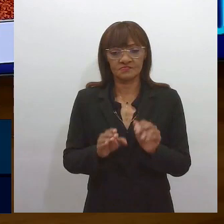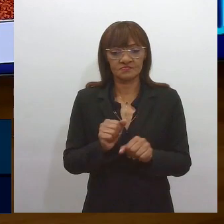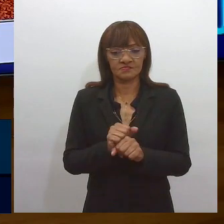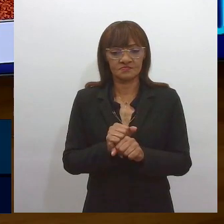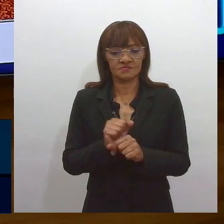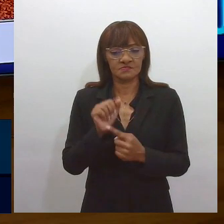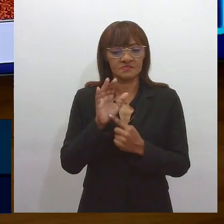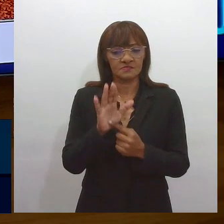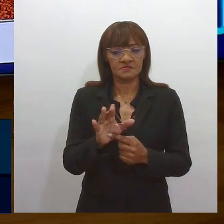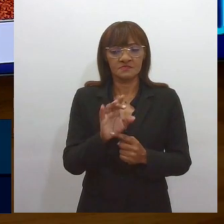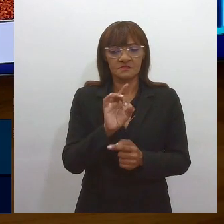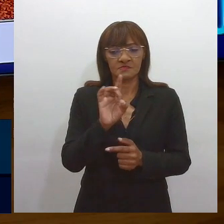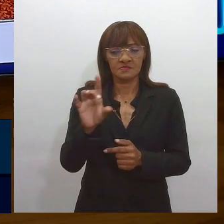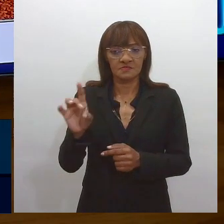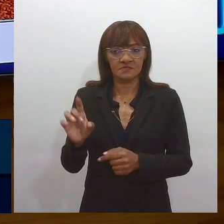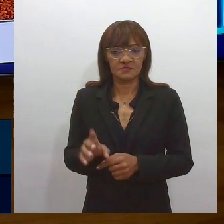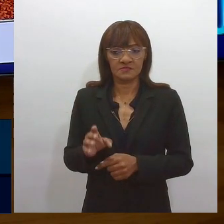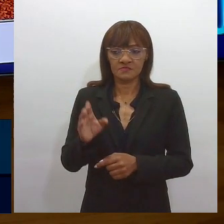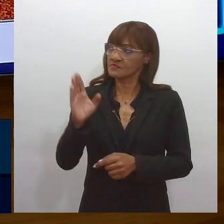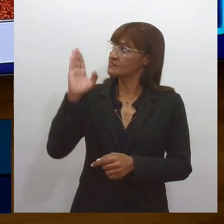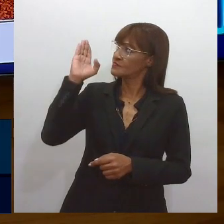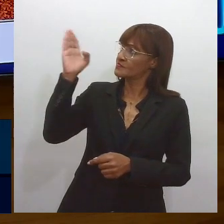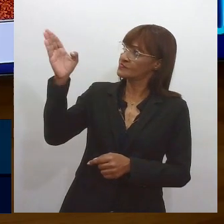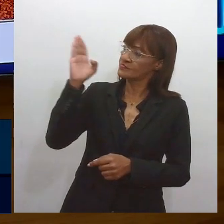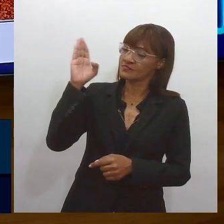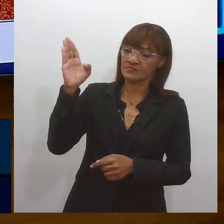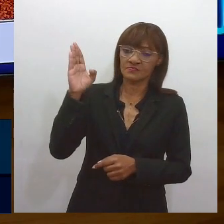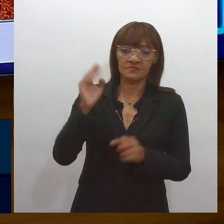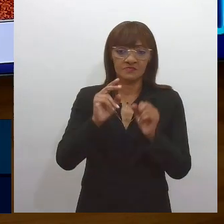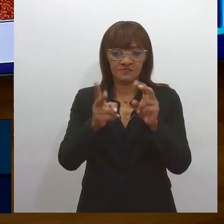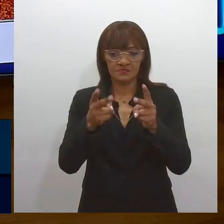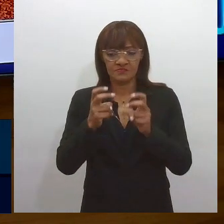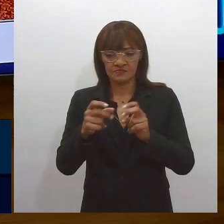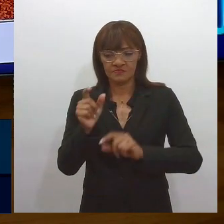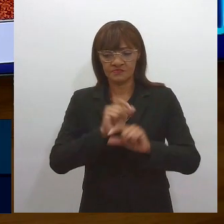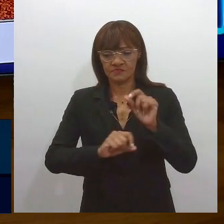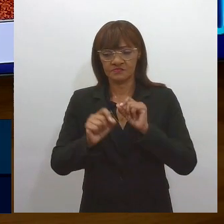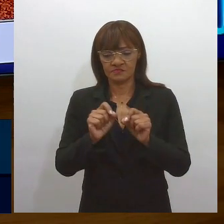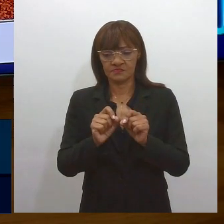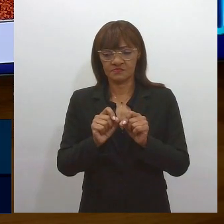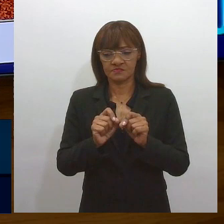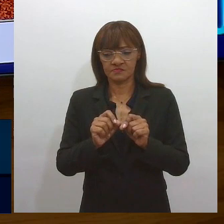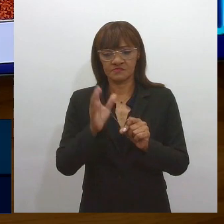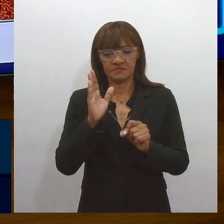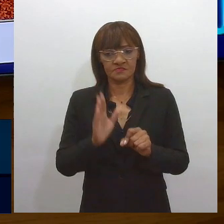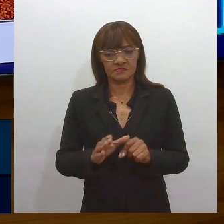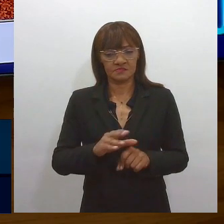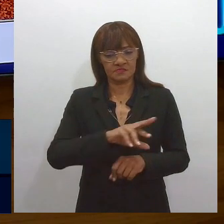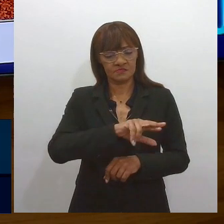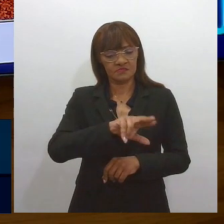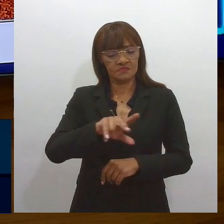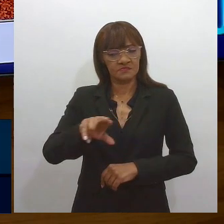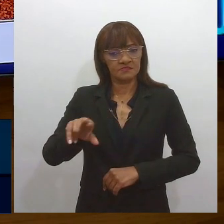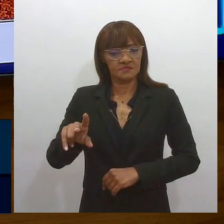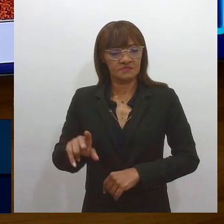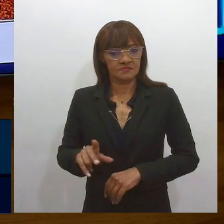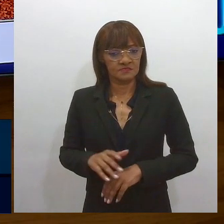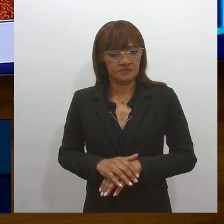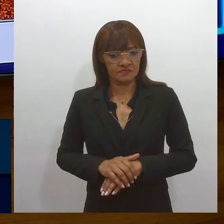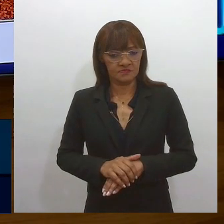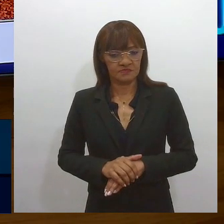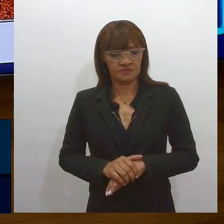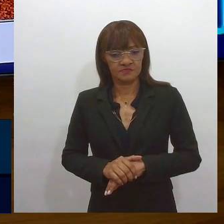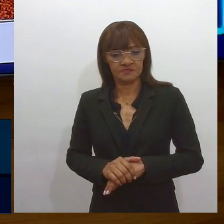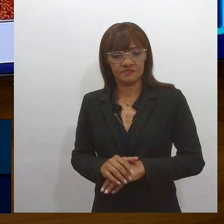instalando eh acho que são vários pórticos e semióticos como começamos a instalar agora aí ao longo da br11 Norte